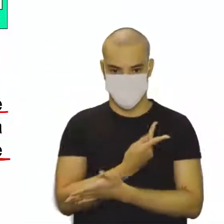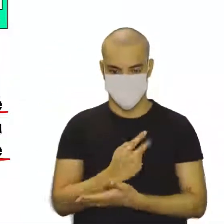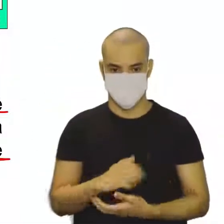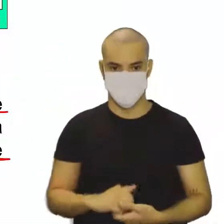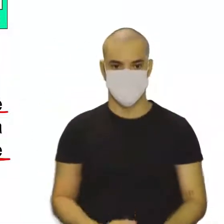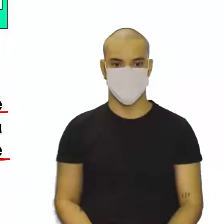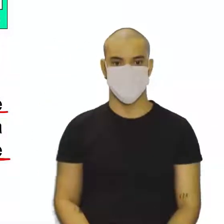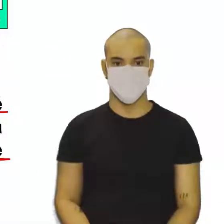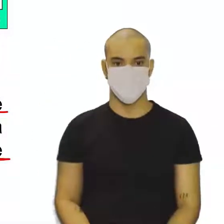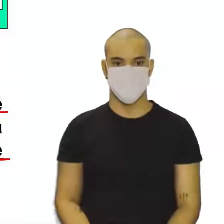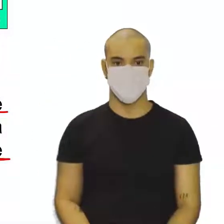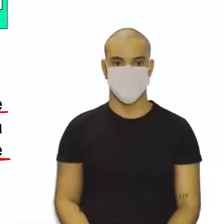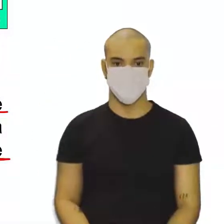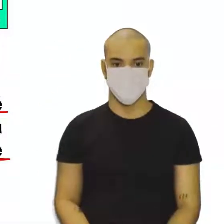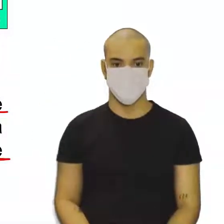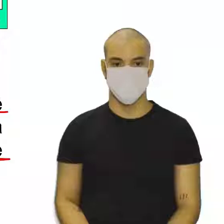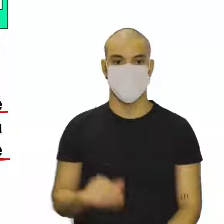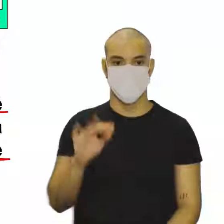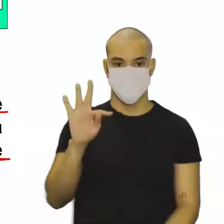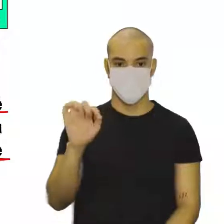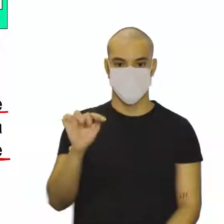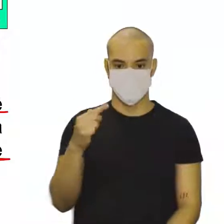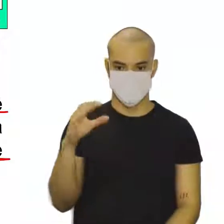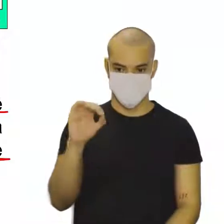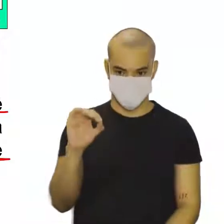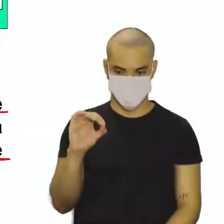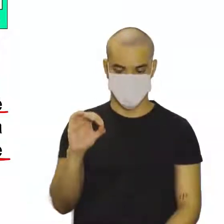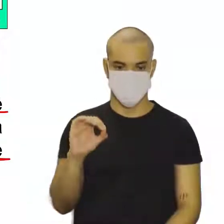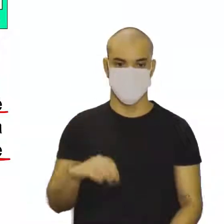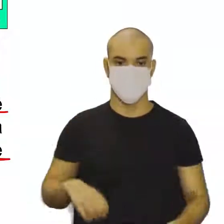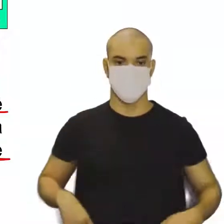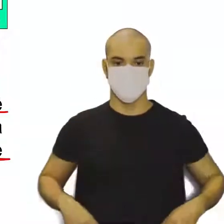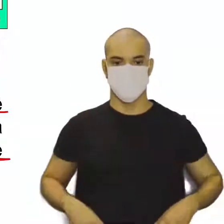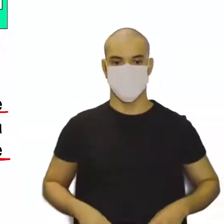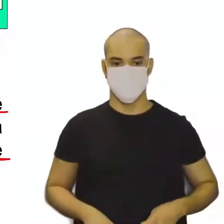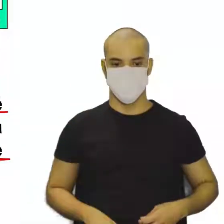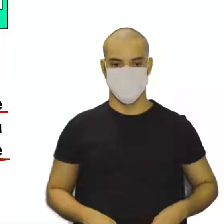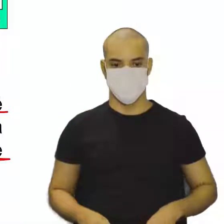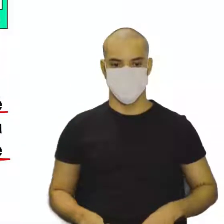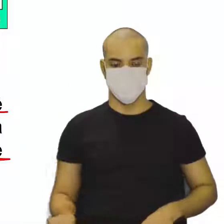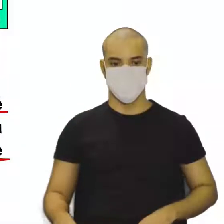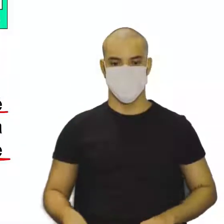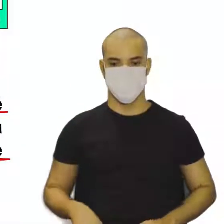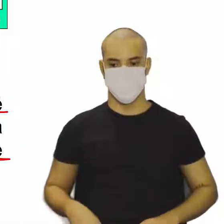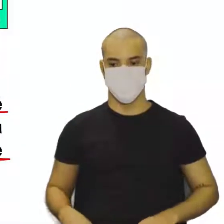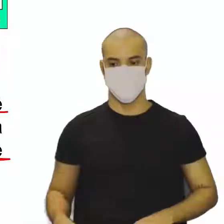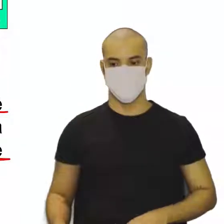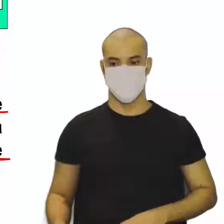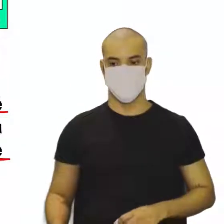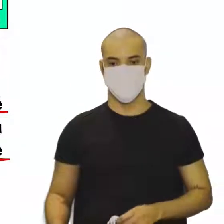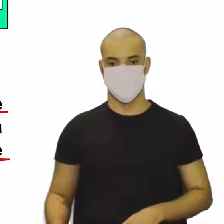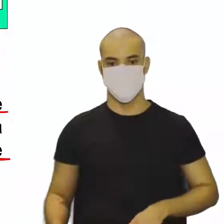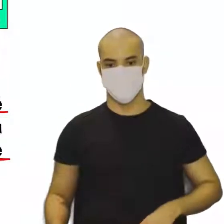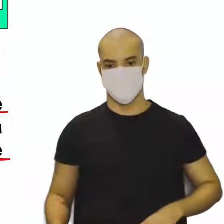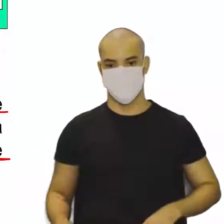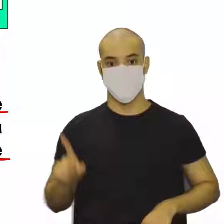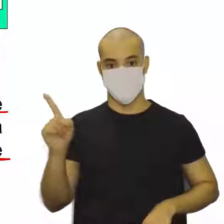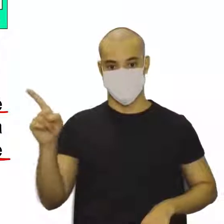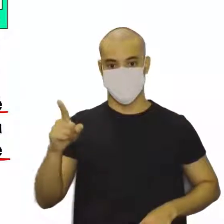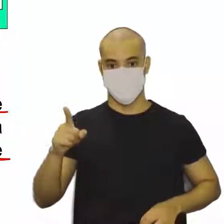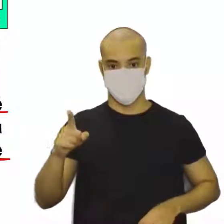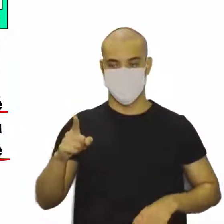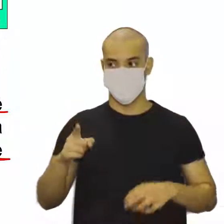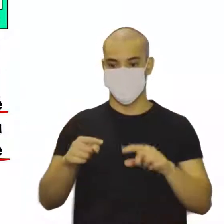aqui a tensão, ok? Que tá ligada aqui, né? Fechei aqui, eu vou ter um campo magnético